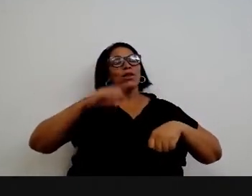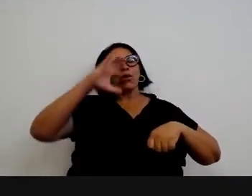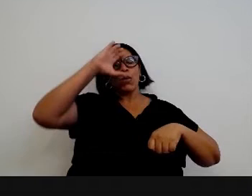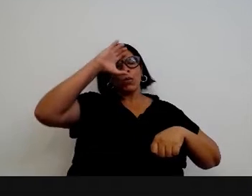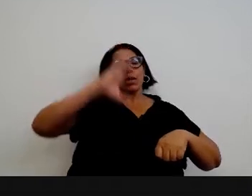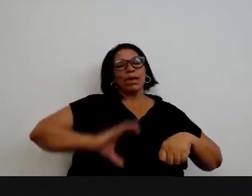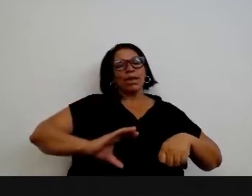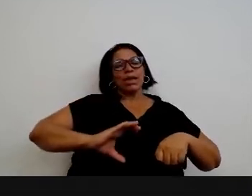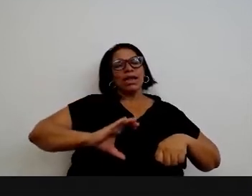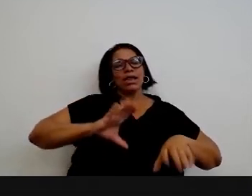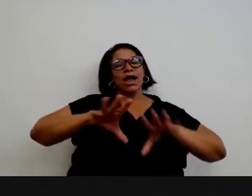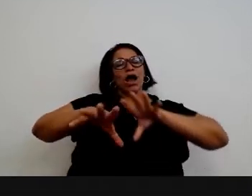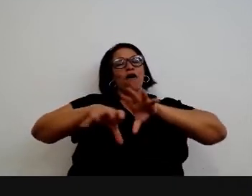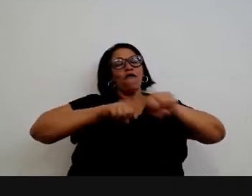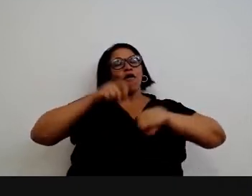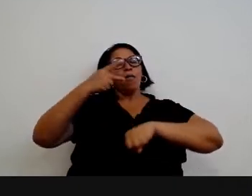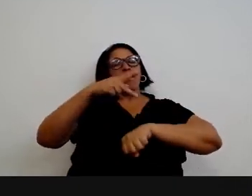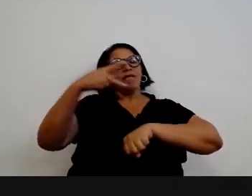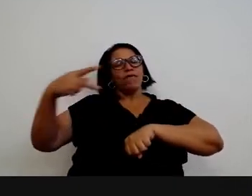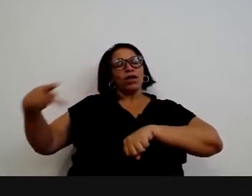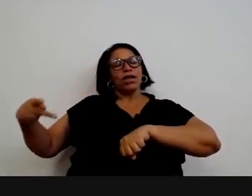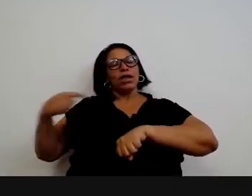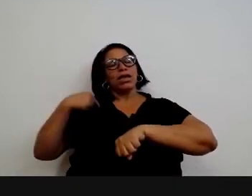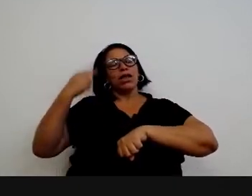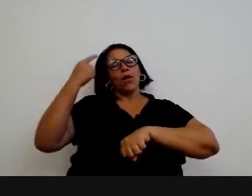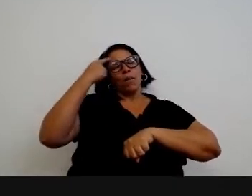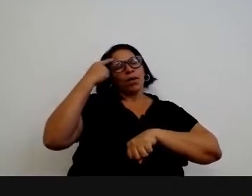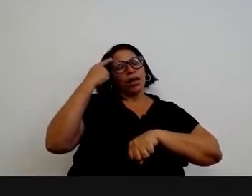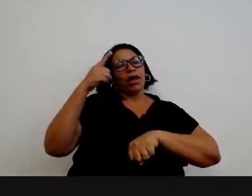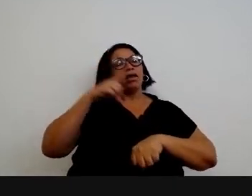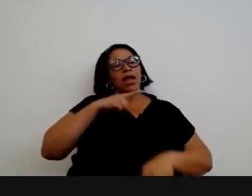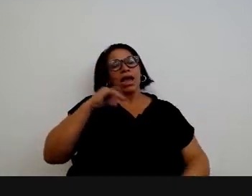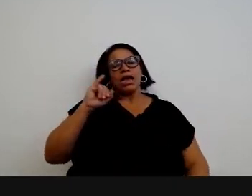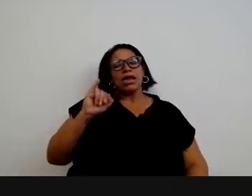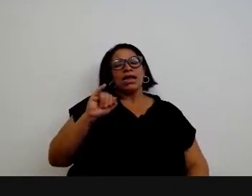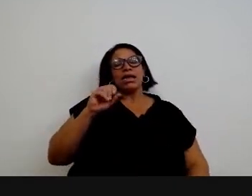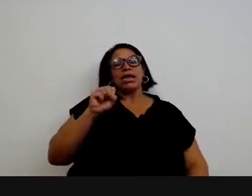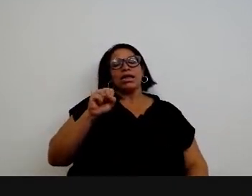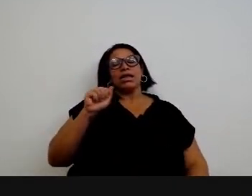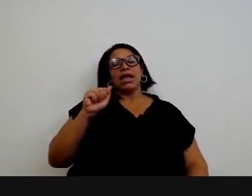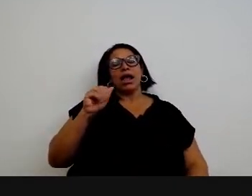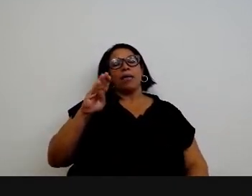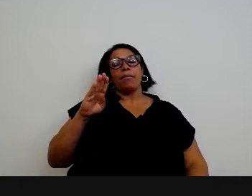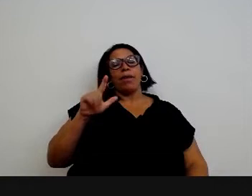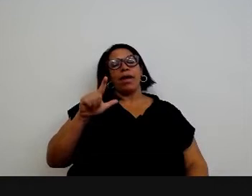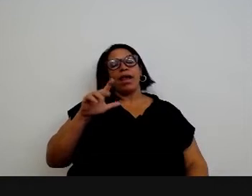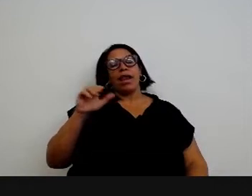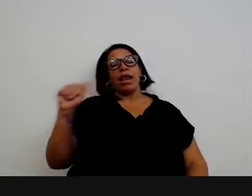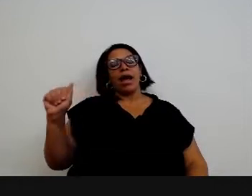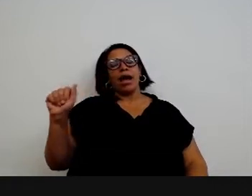cidadã. Então, se a Isabela... Toda a sala tem uma Isabela, viu, gente? Se a Isabela